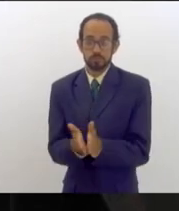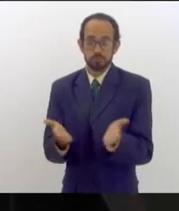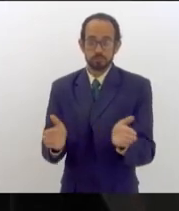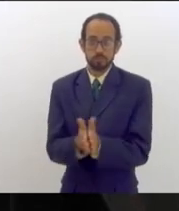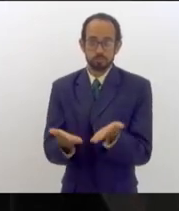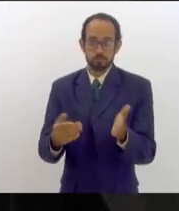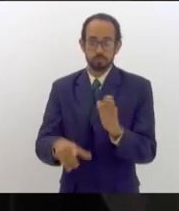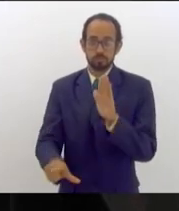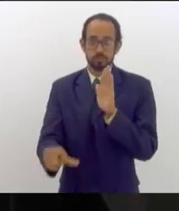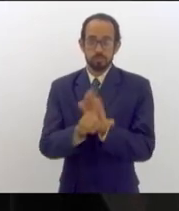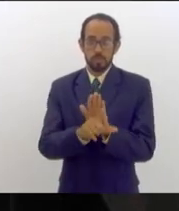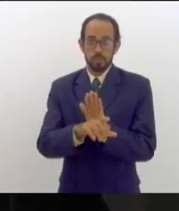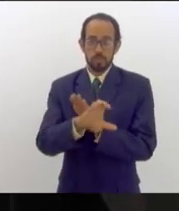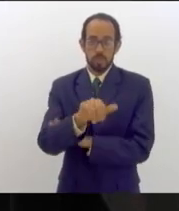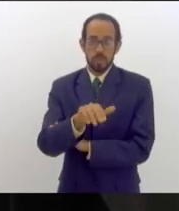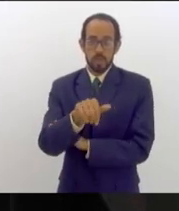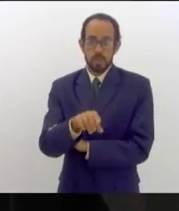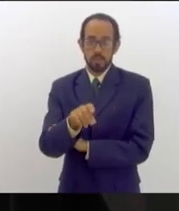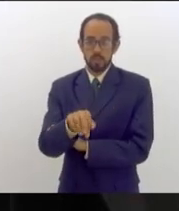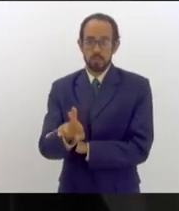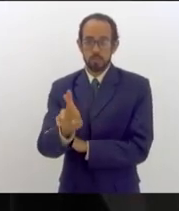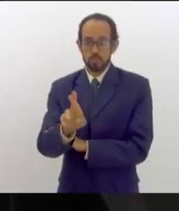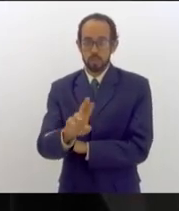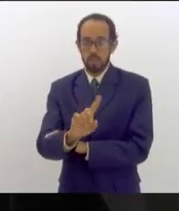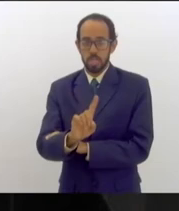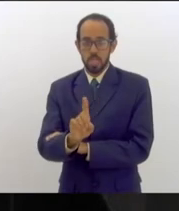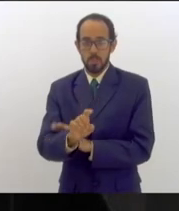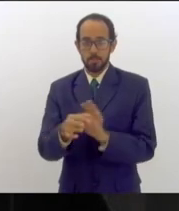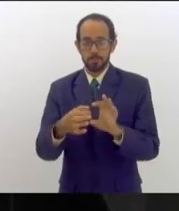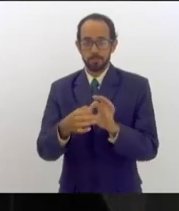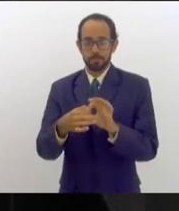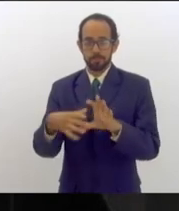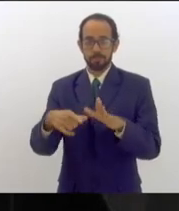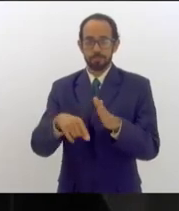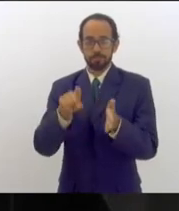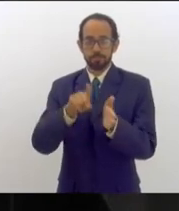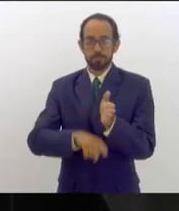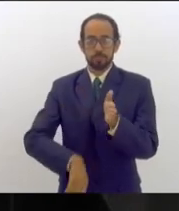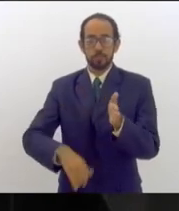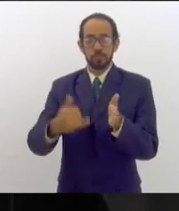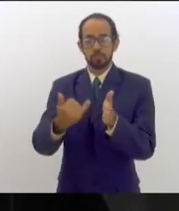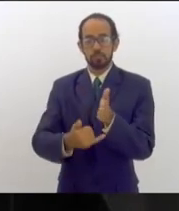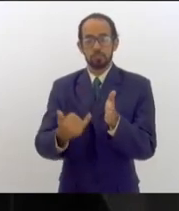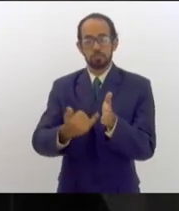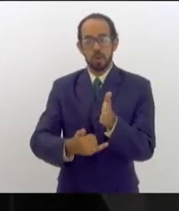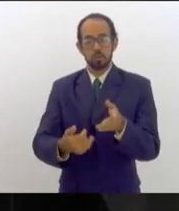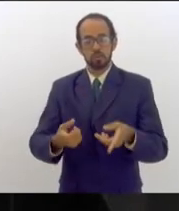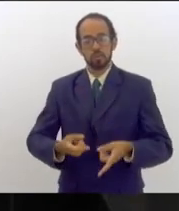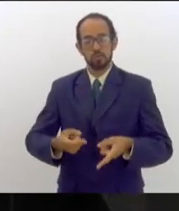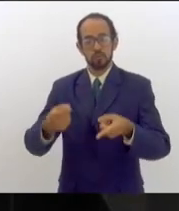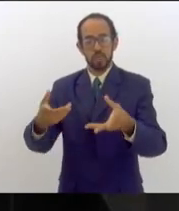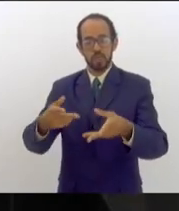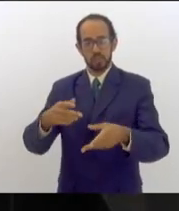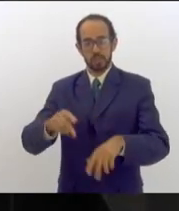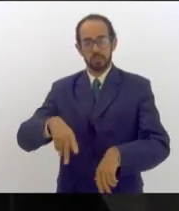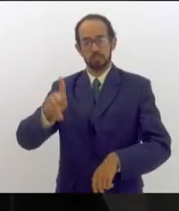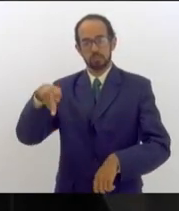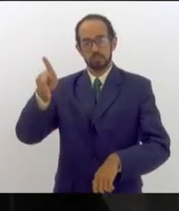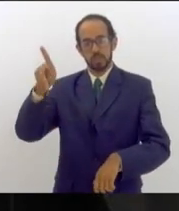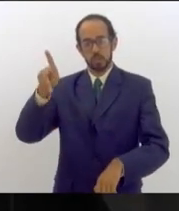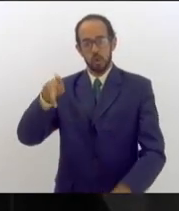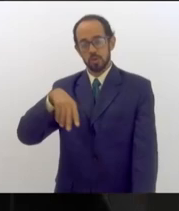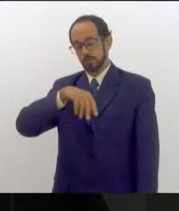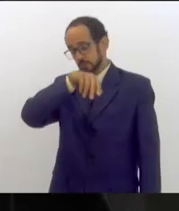kandir que não nos permite tributar a exportação de óleo